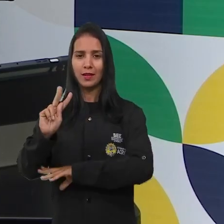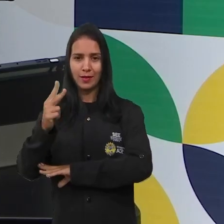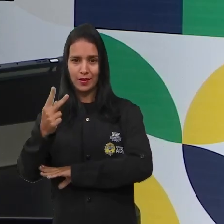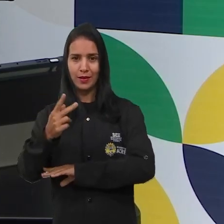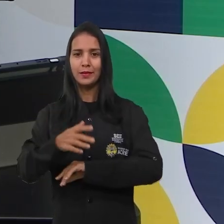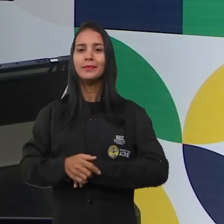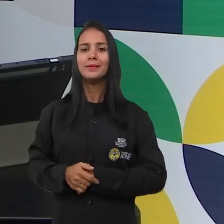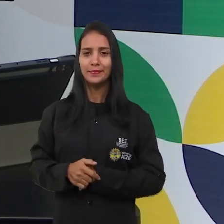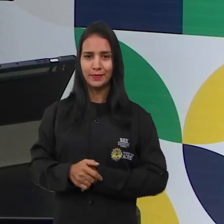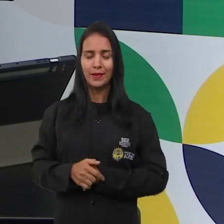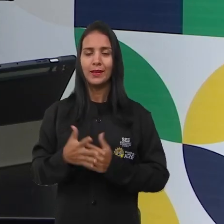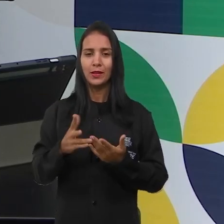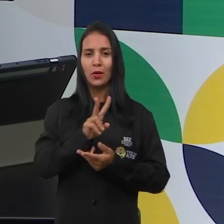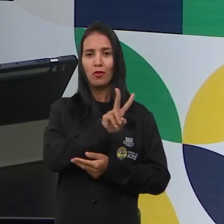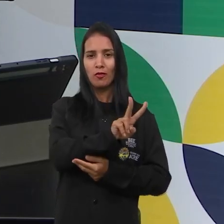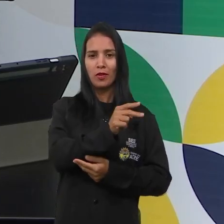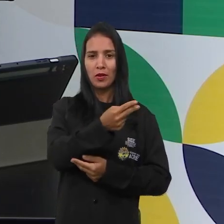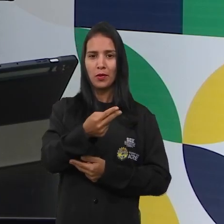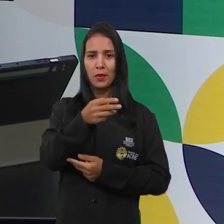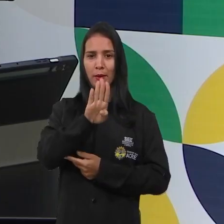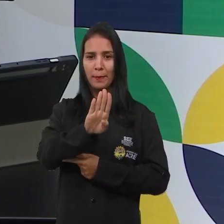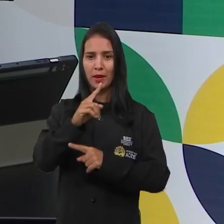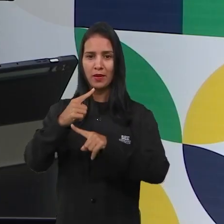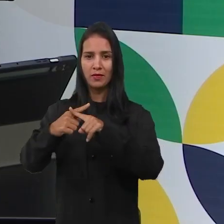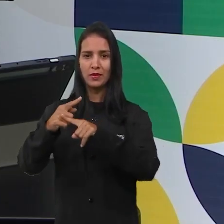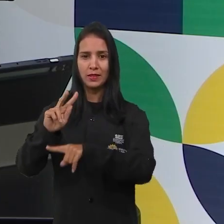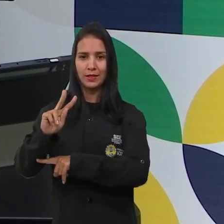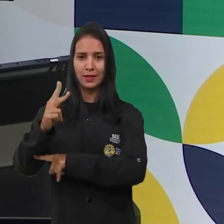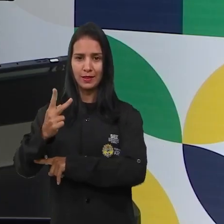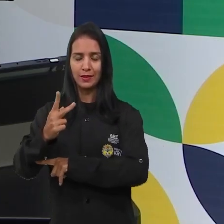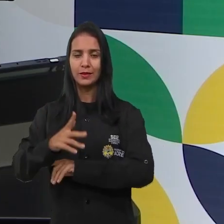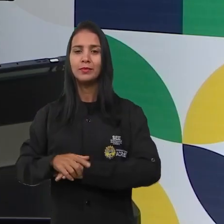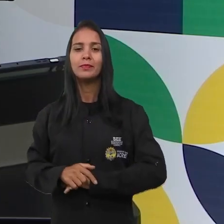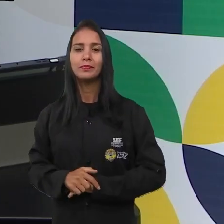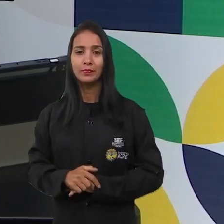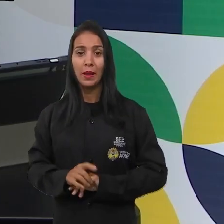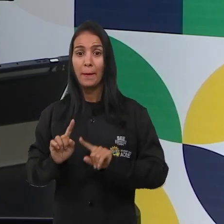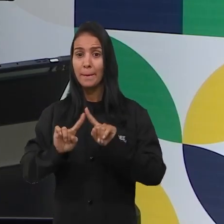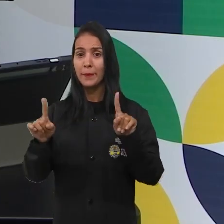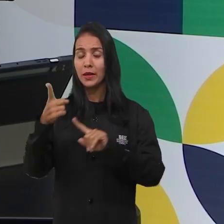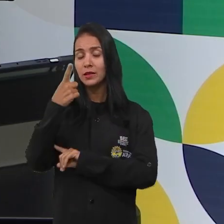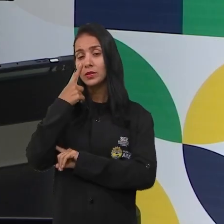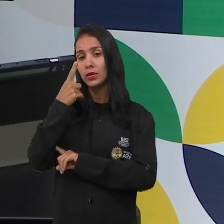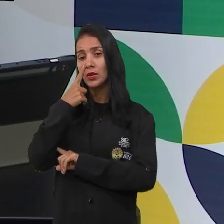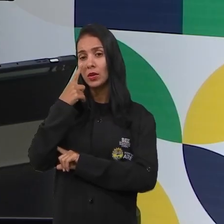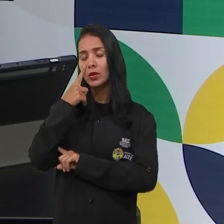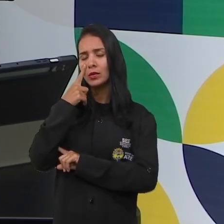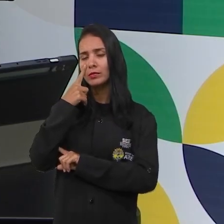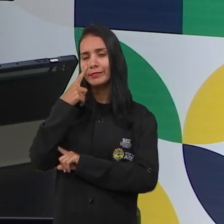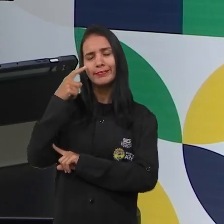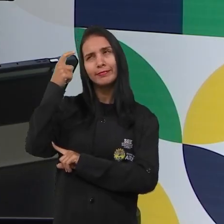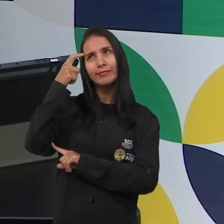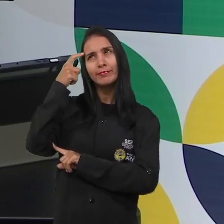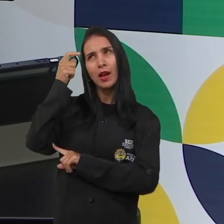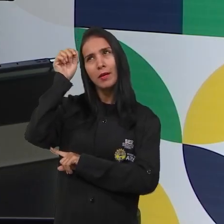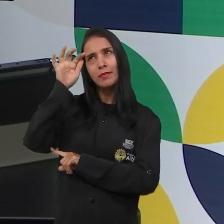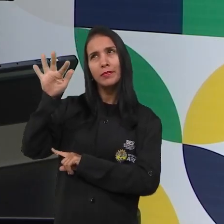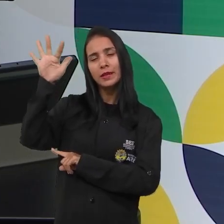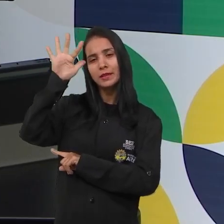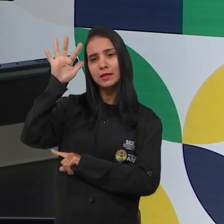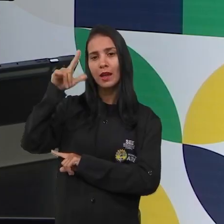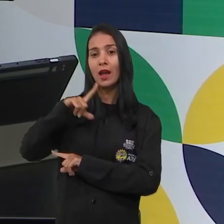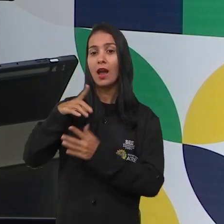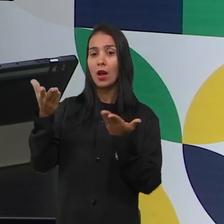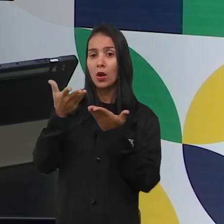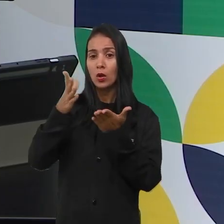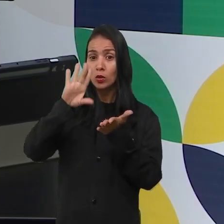já o volume do cilindro, base vezes altura, mas vamos determinar um pouco mais, vamos dizer, determinar uma fórmula para